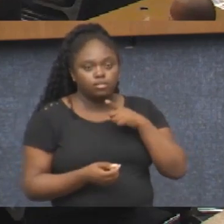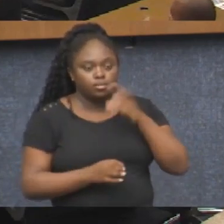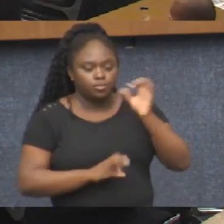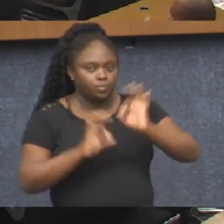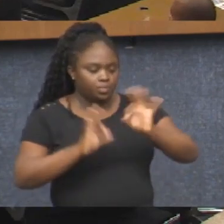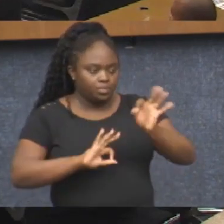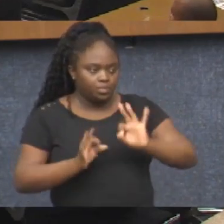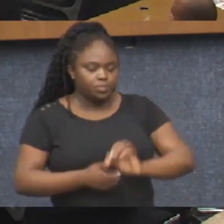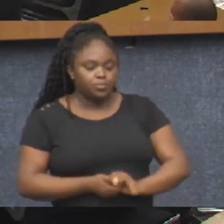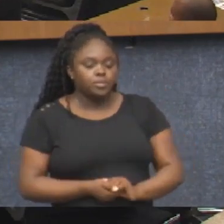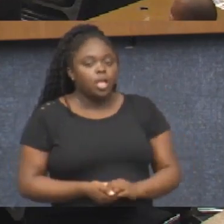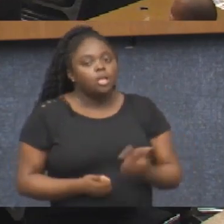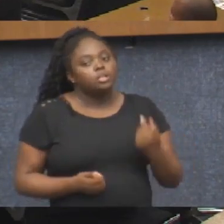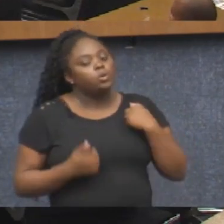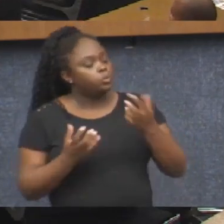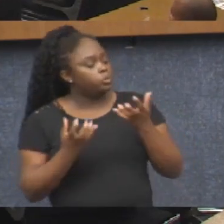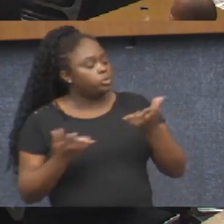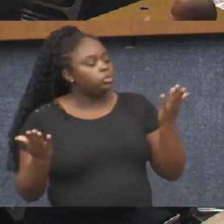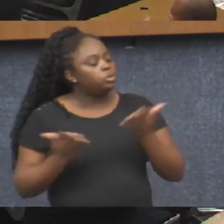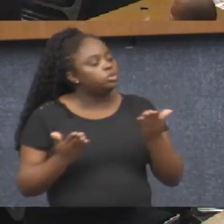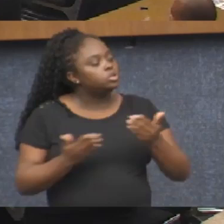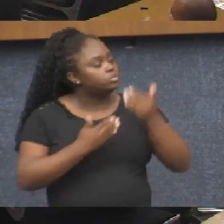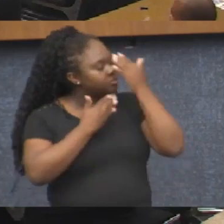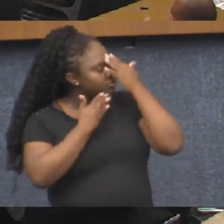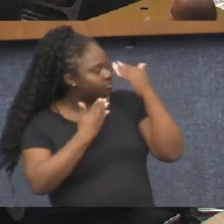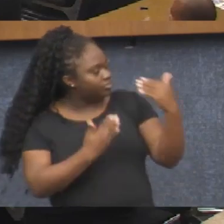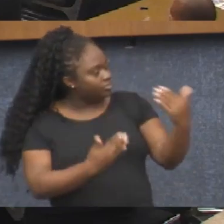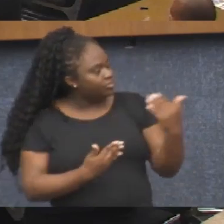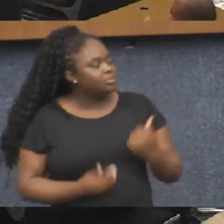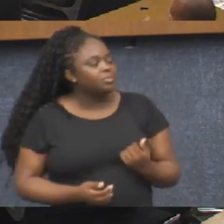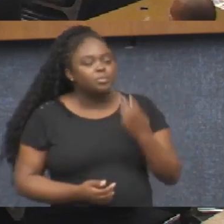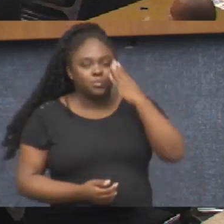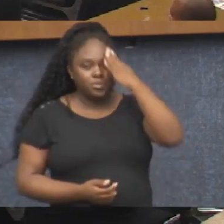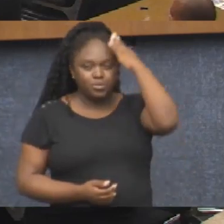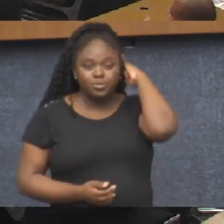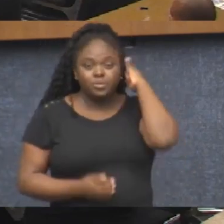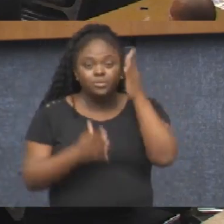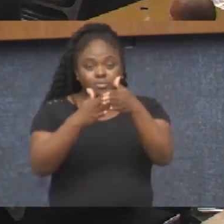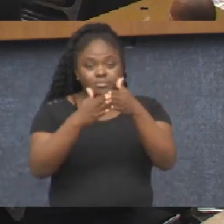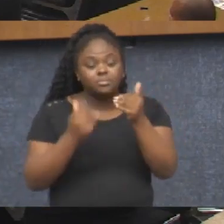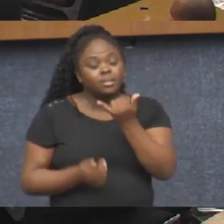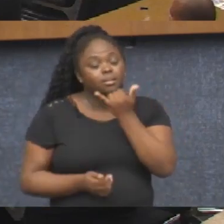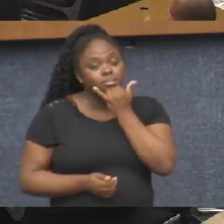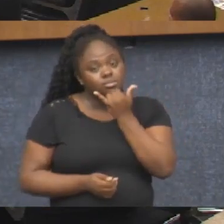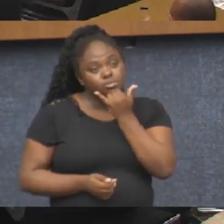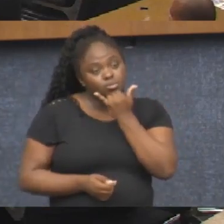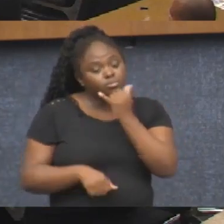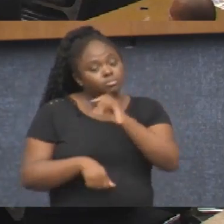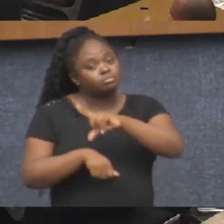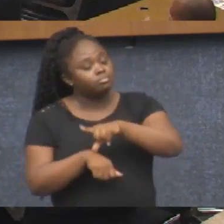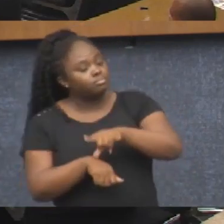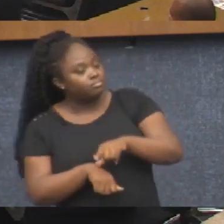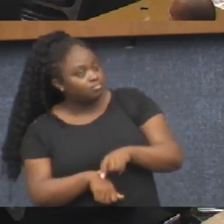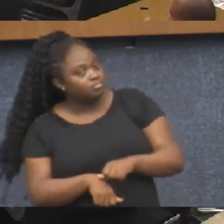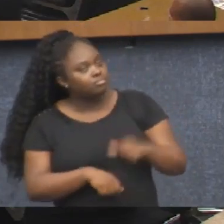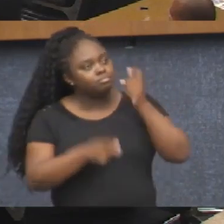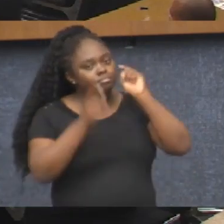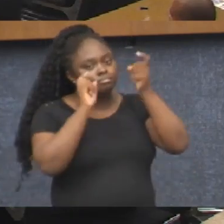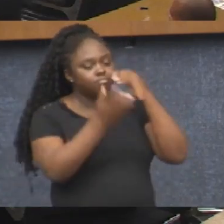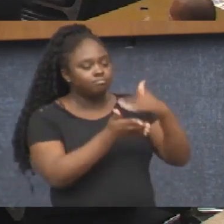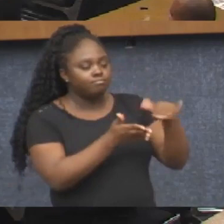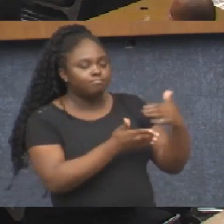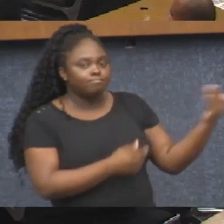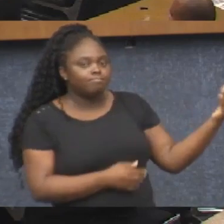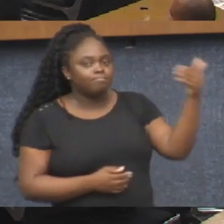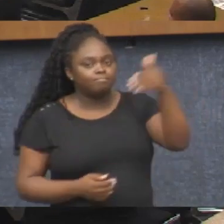tá? Então, o que eu queria de hoje, de fato, agradecer Bruno, tá, pelo convite, pedir desculpas pelo meu pequeno atraso, estava numa reunião na secretaria,